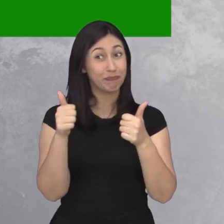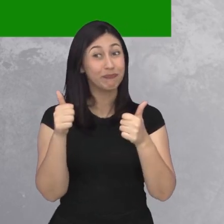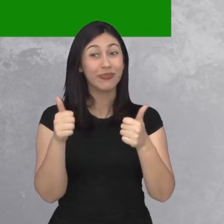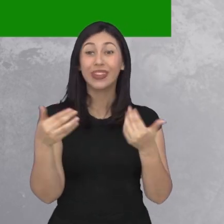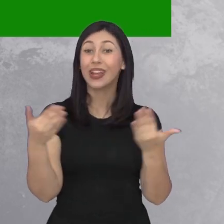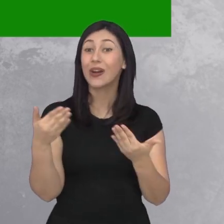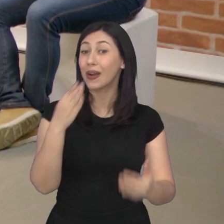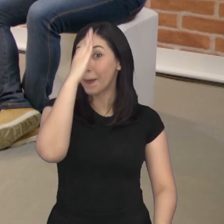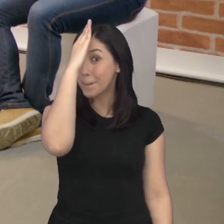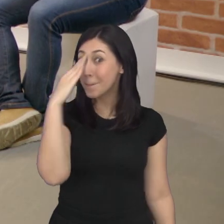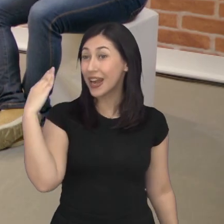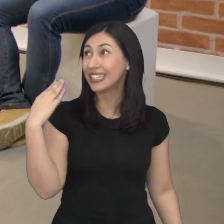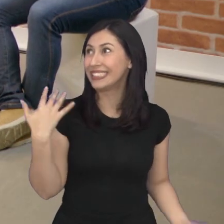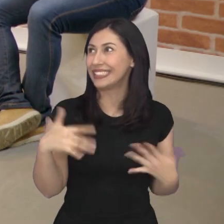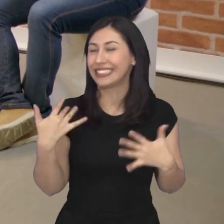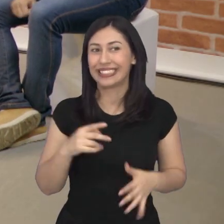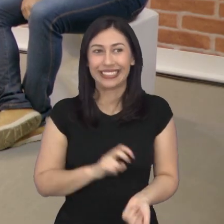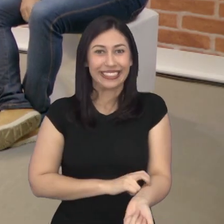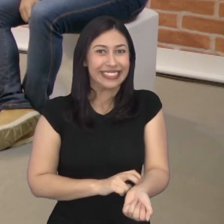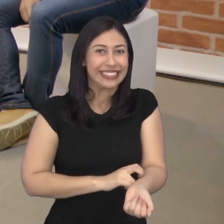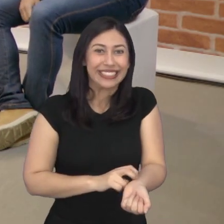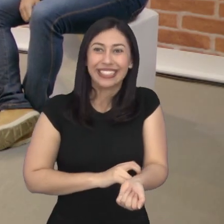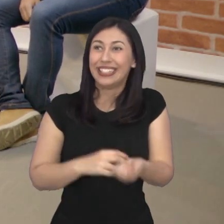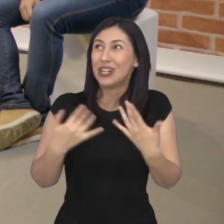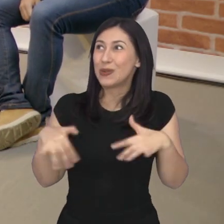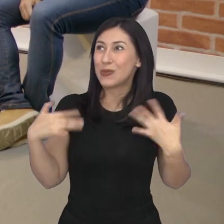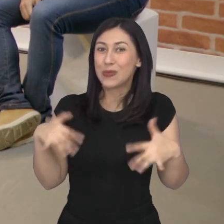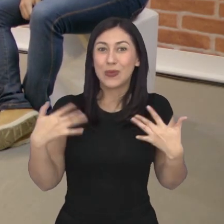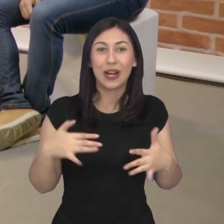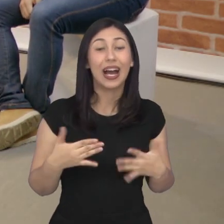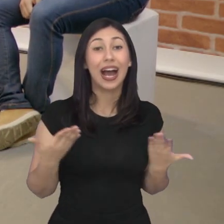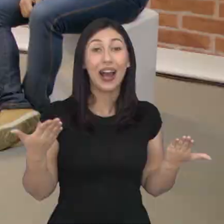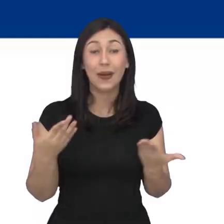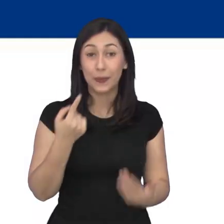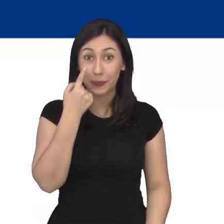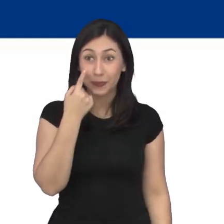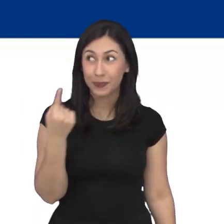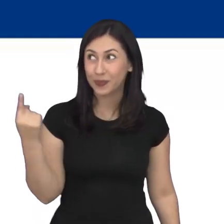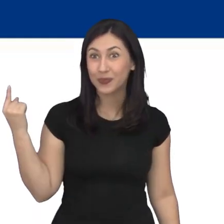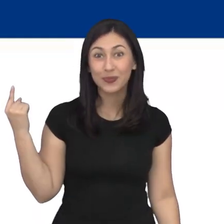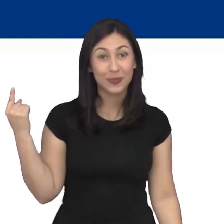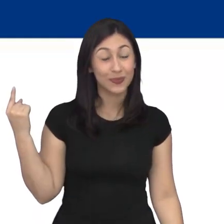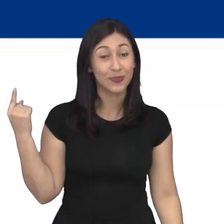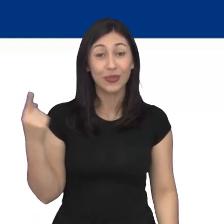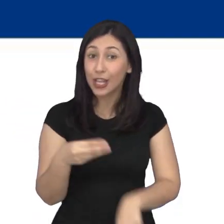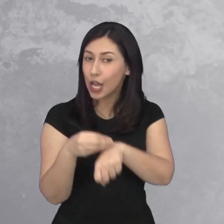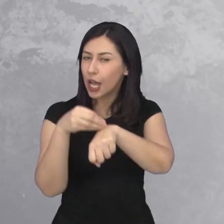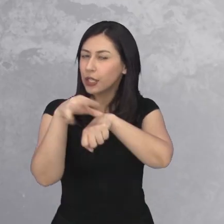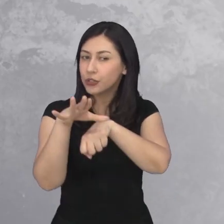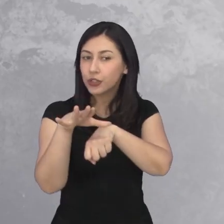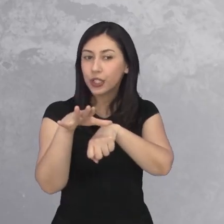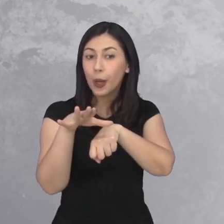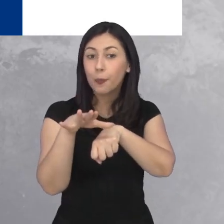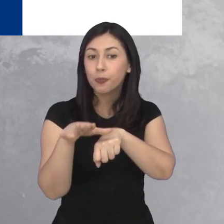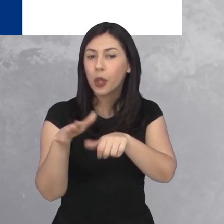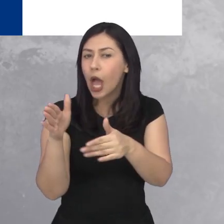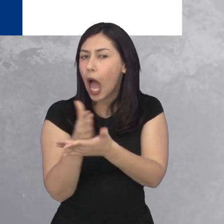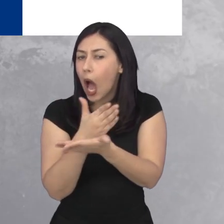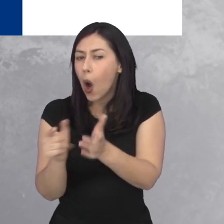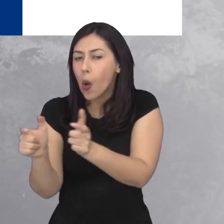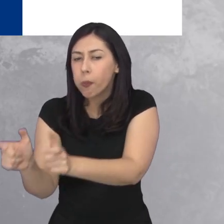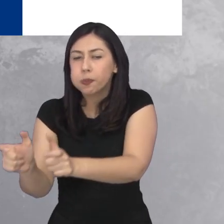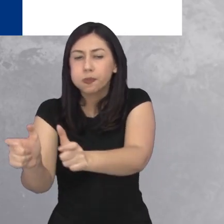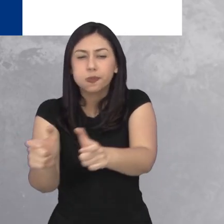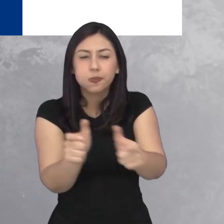Pedro. Agora a responsabilidade sua, Ixi, Marvin. agora deu um frio na barriga. Parece que é do Marrocos. Próxima. Vamos lá. Próxima bandeira, então, dica 1. Em